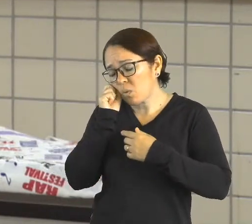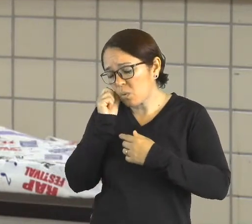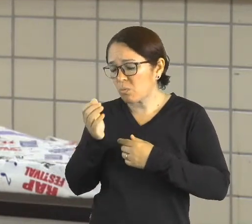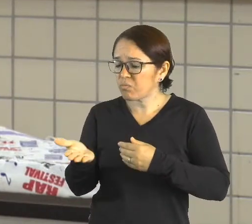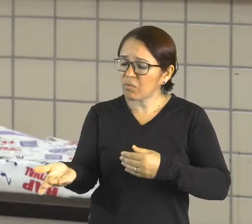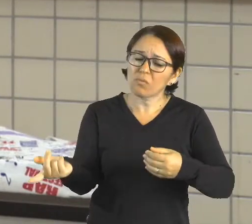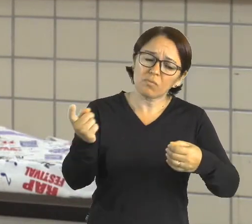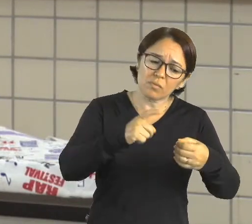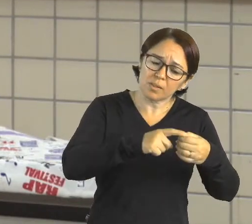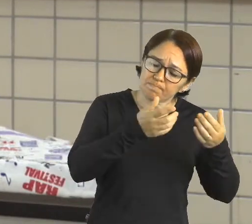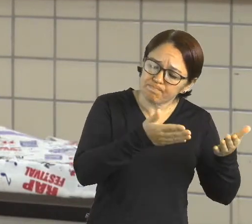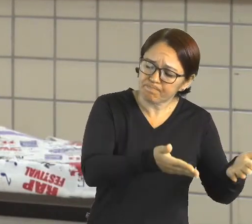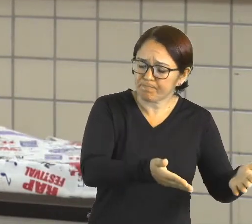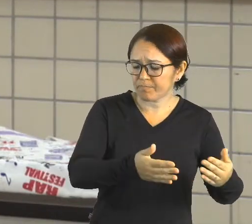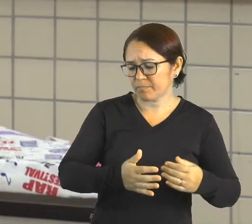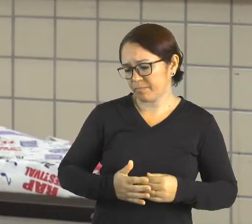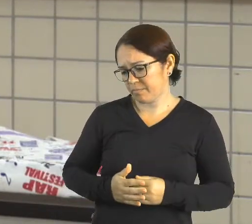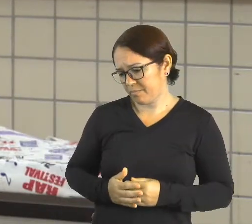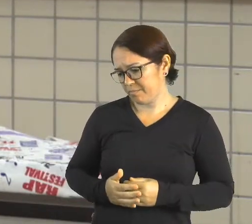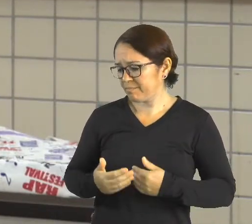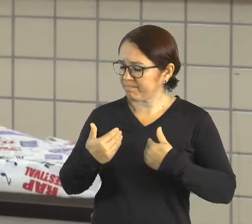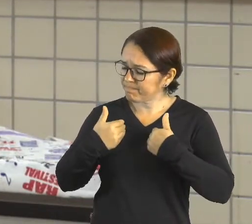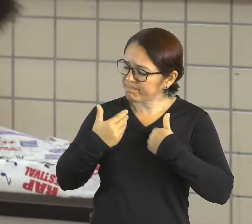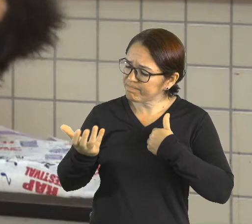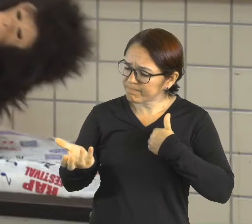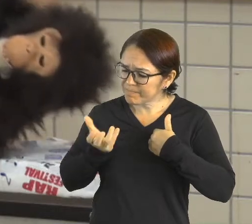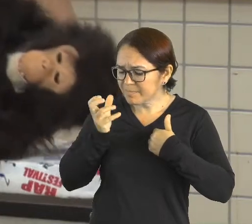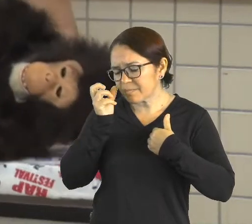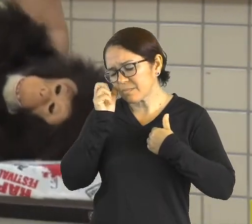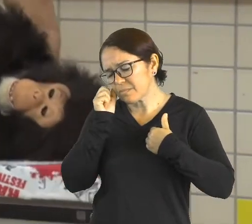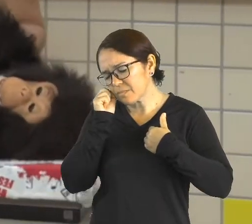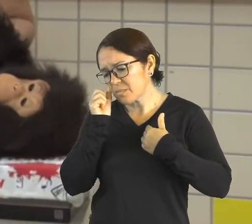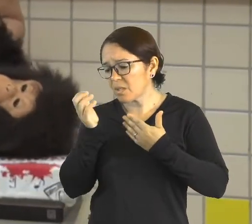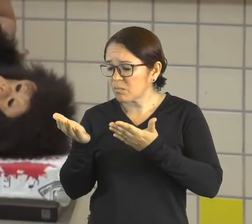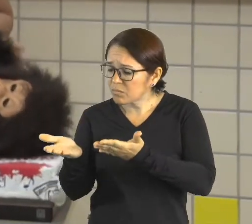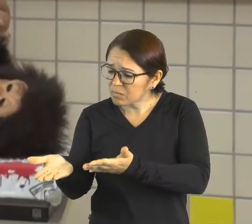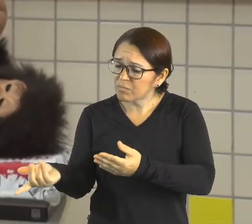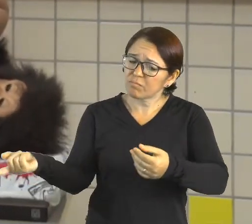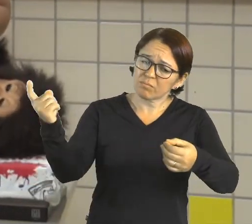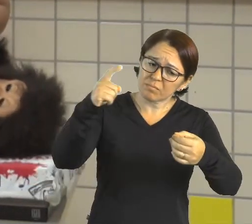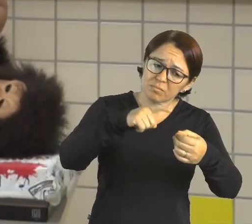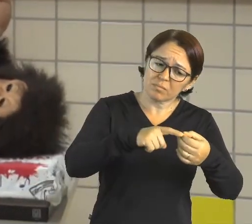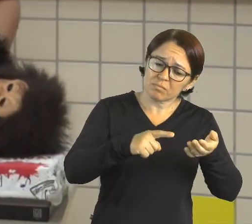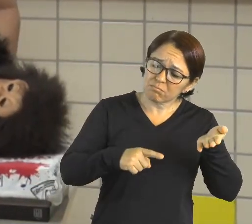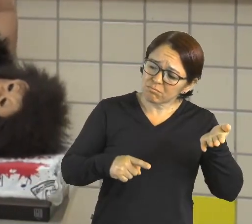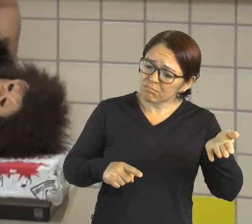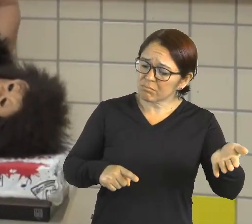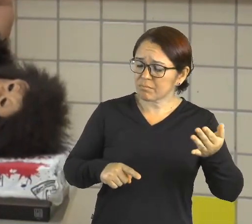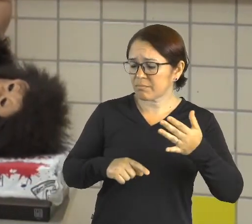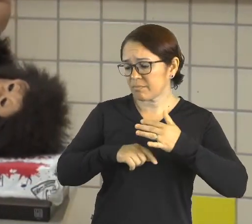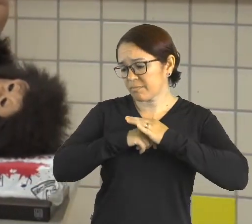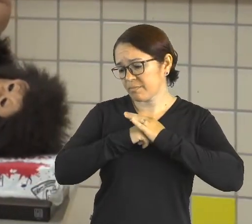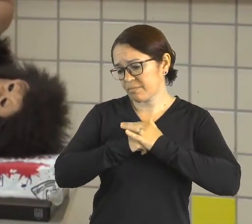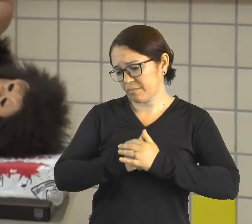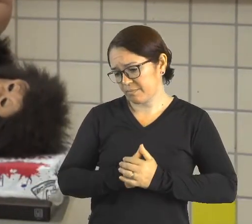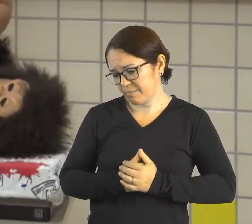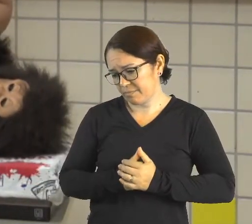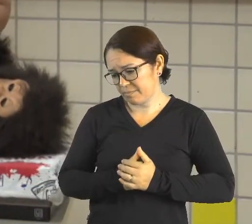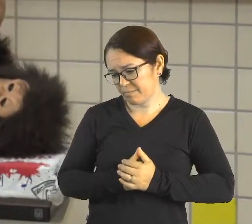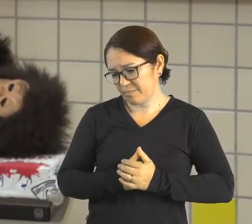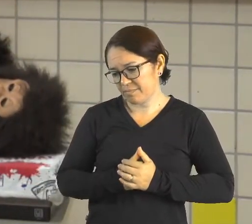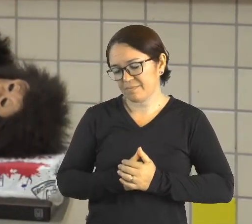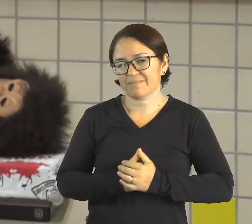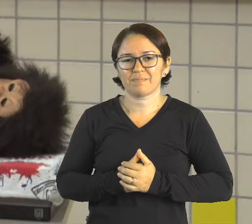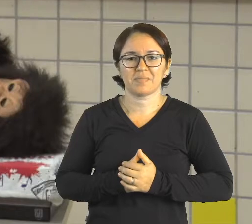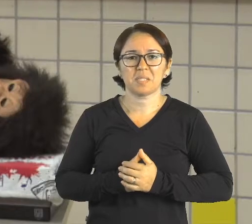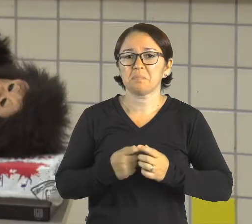porque você não volta para lá. Papai quer dormir porque você não volta para lá. E o